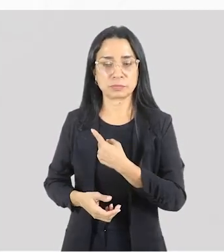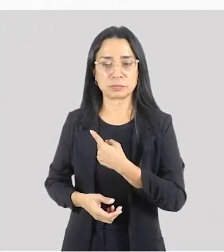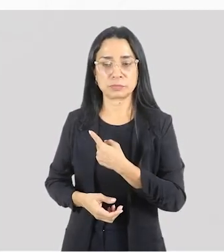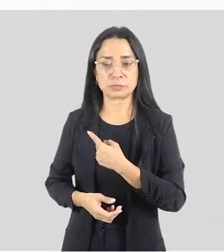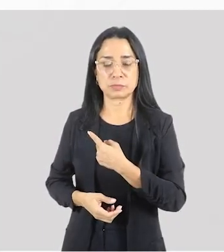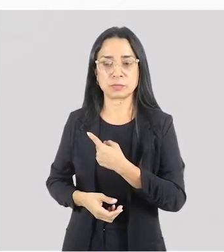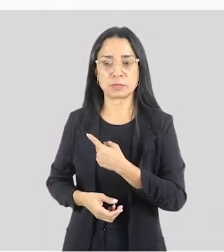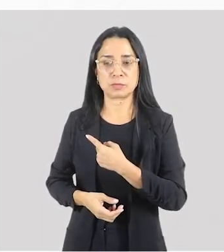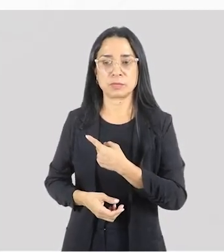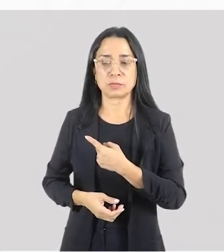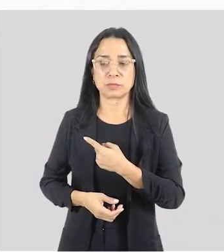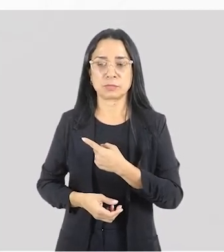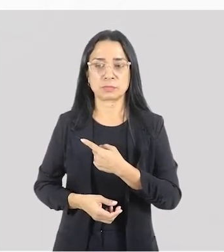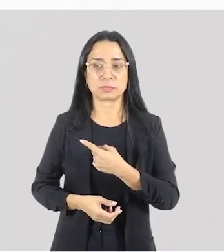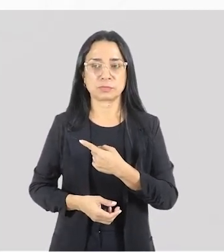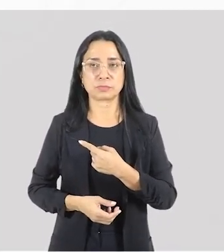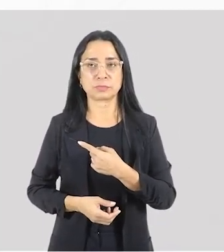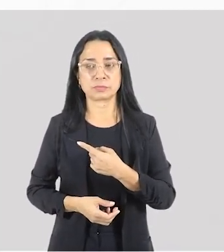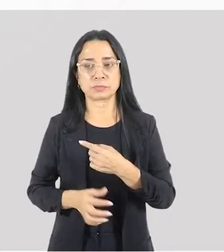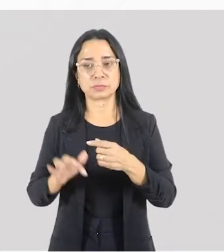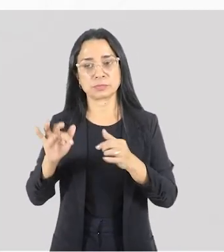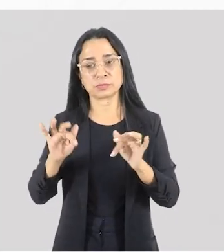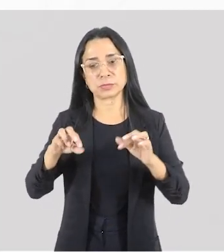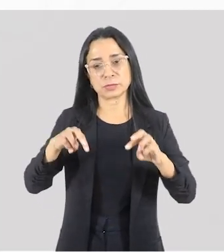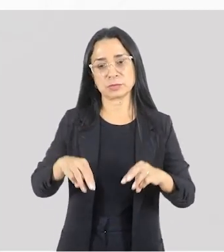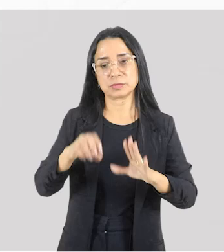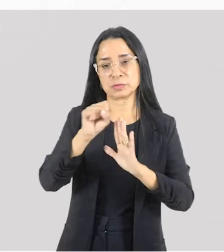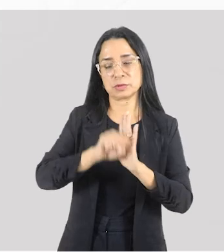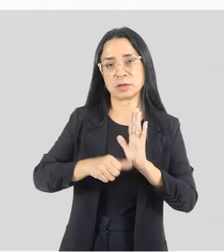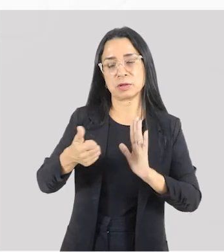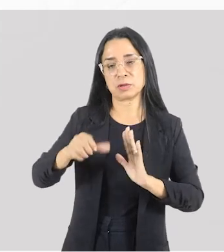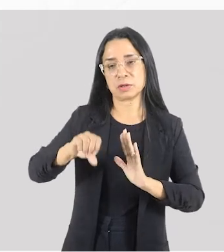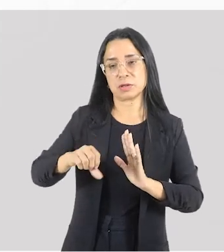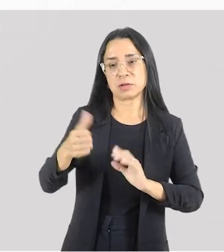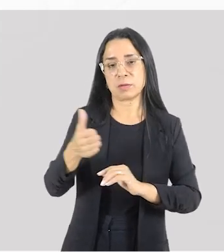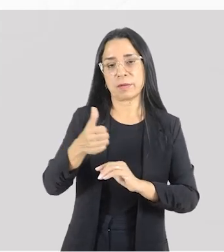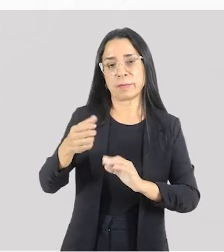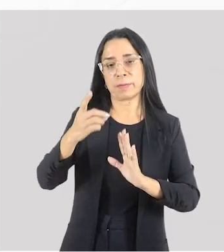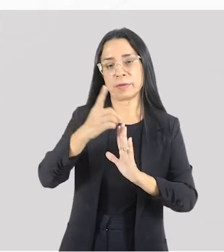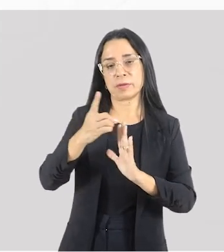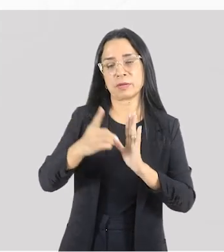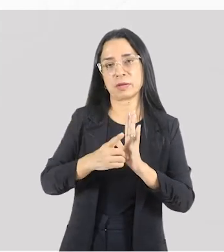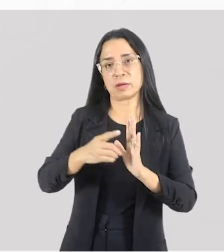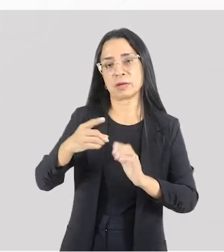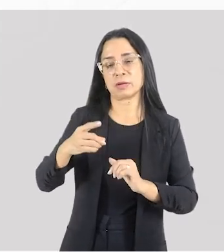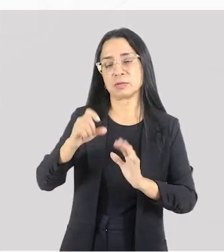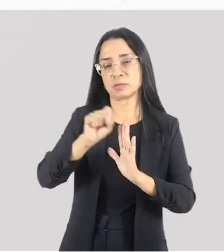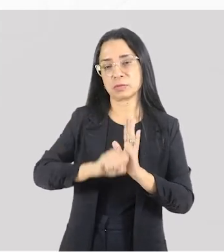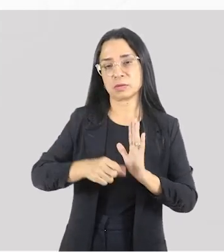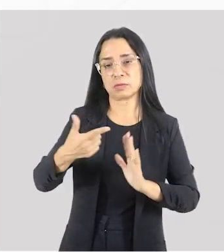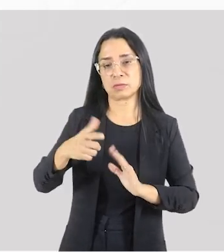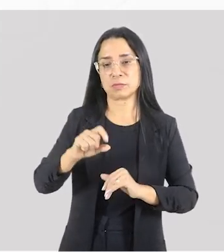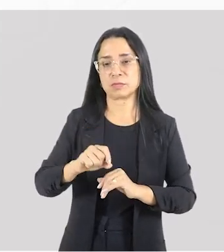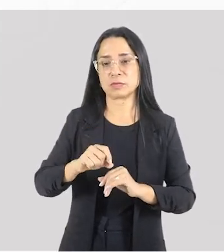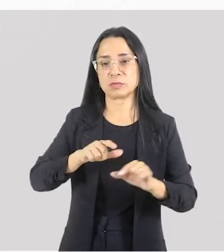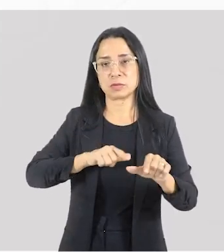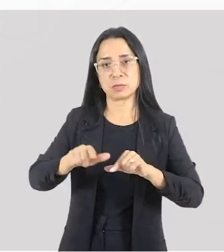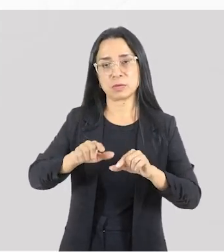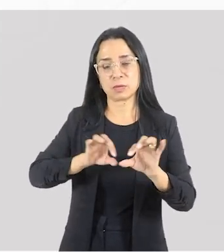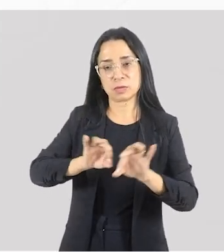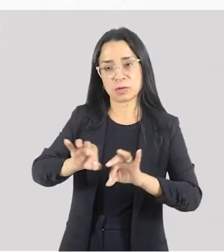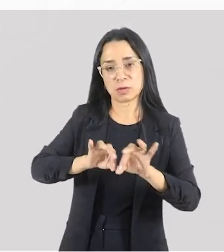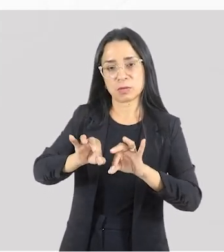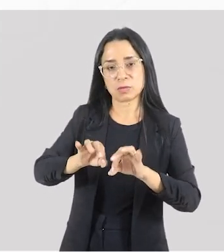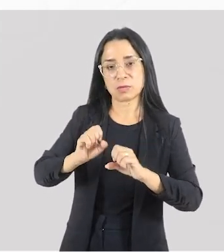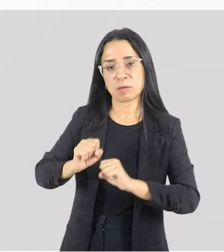Universidade Federal, diz assim, olha, entre os fins do século XIX e as primeiras décadas do século XX, os trabalhadores se organizavam na